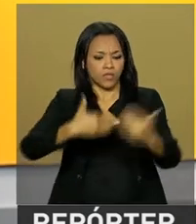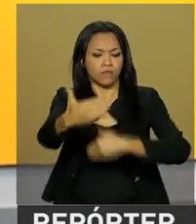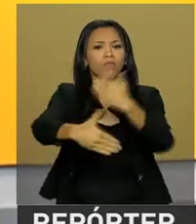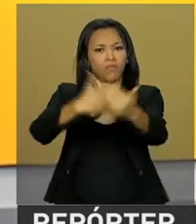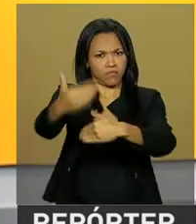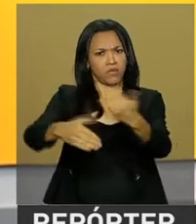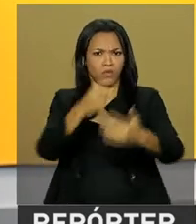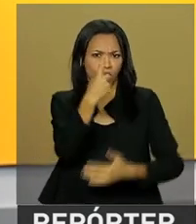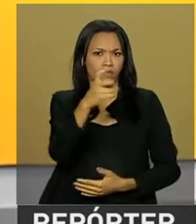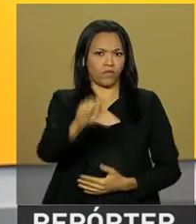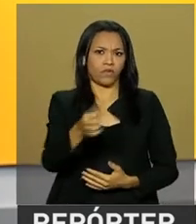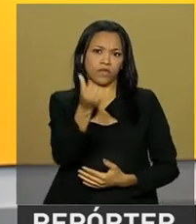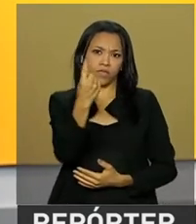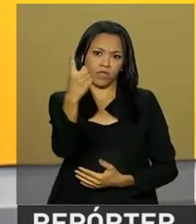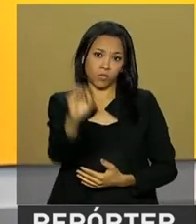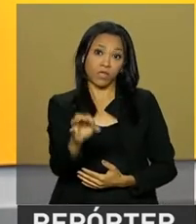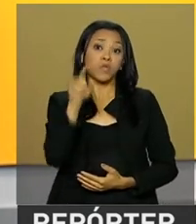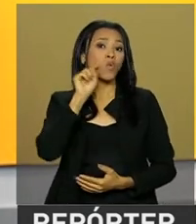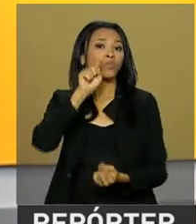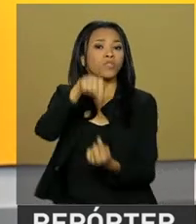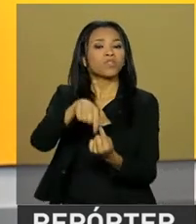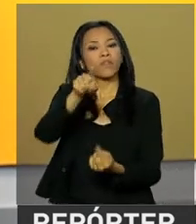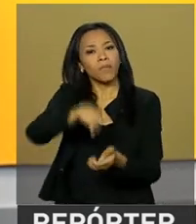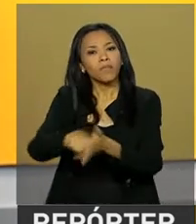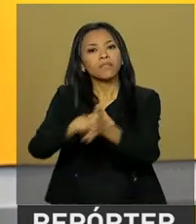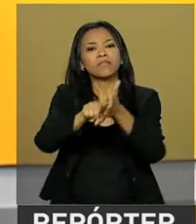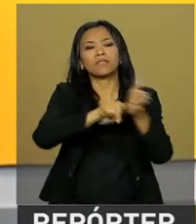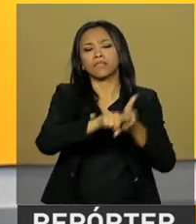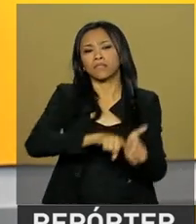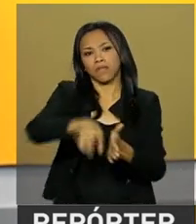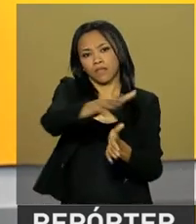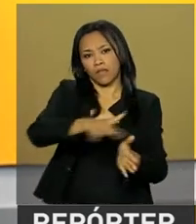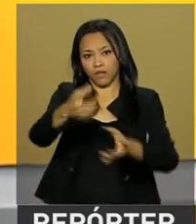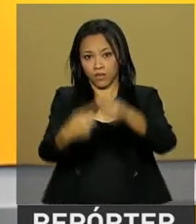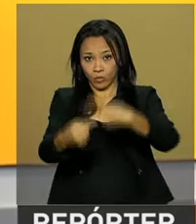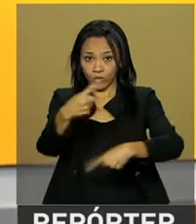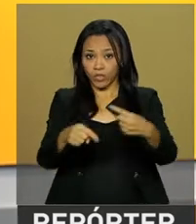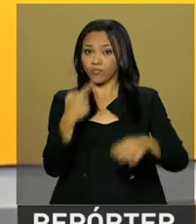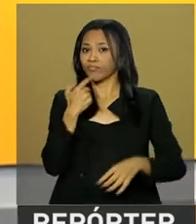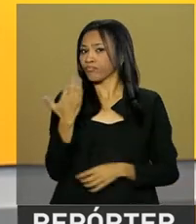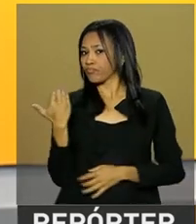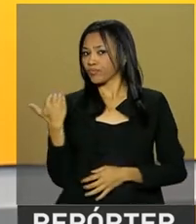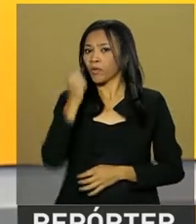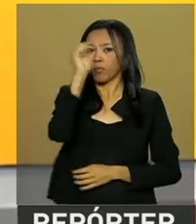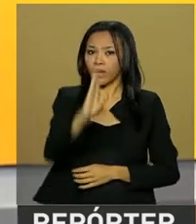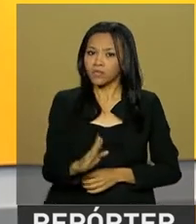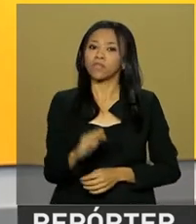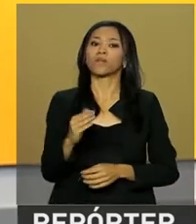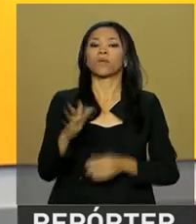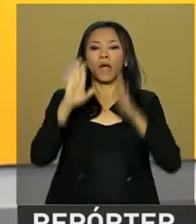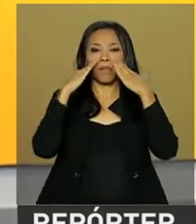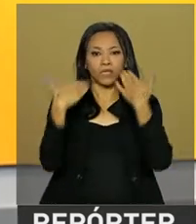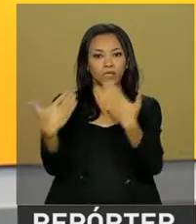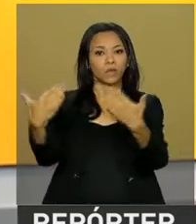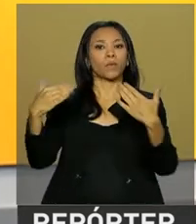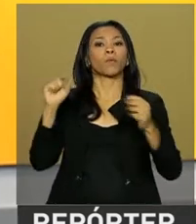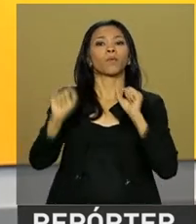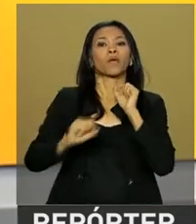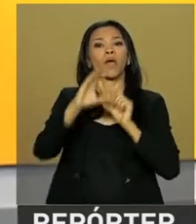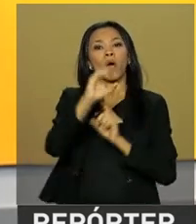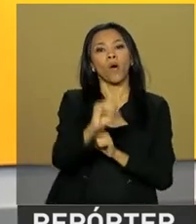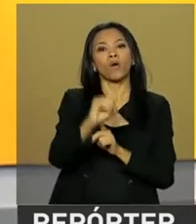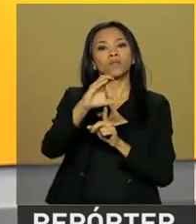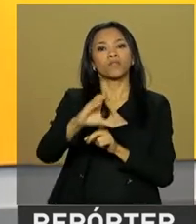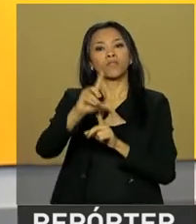à pesquisa e estudos de políticas públicas. Recentemente, o Brasil apresentou à OCDE pedido